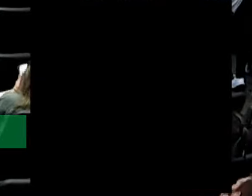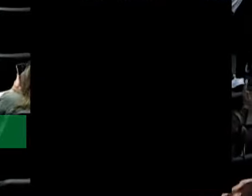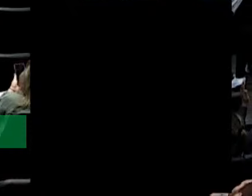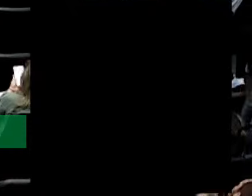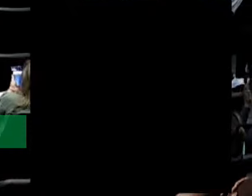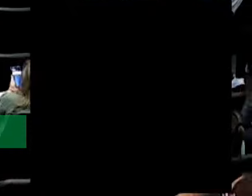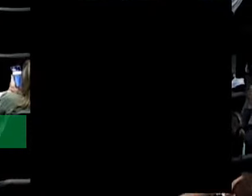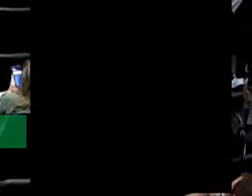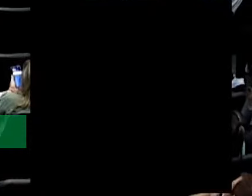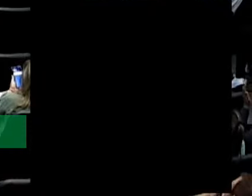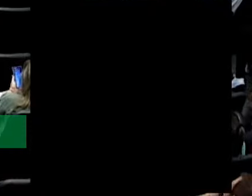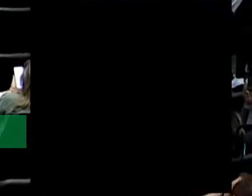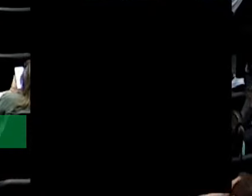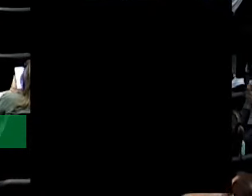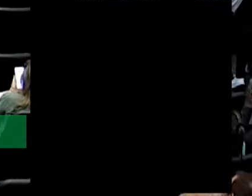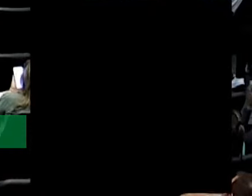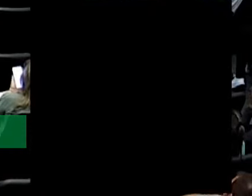se